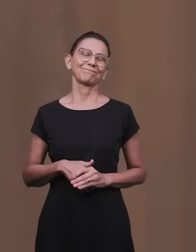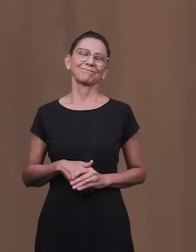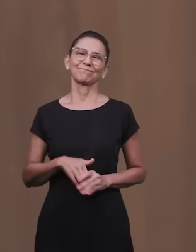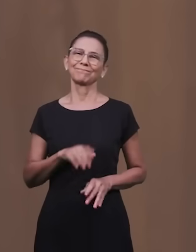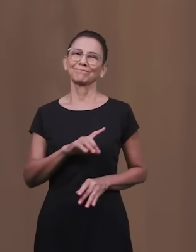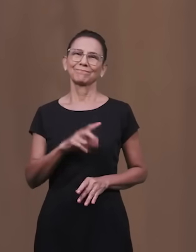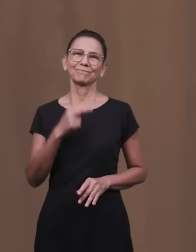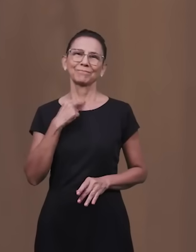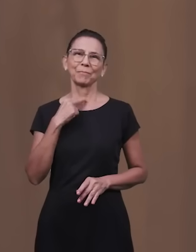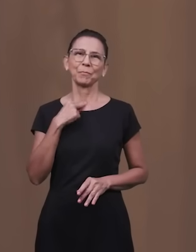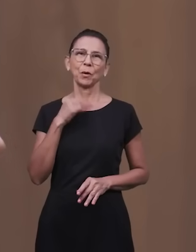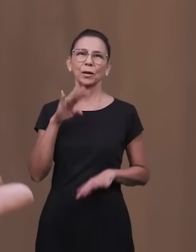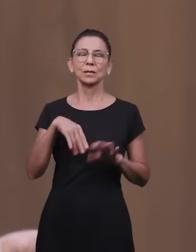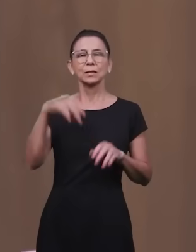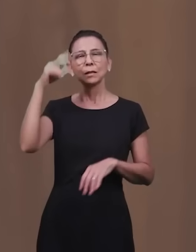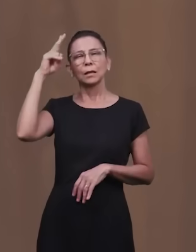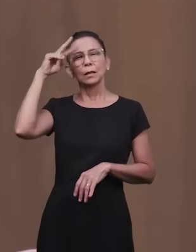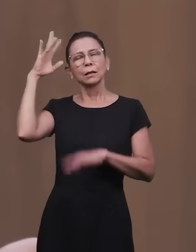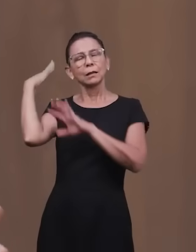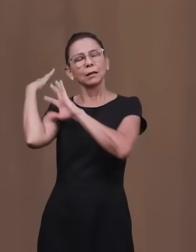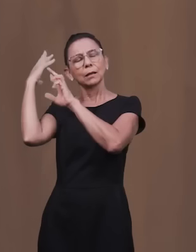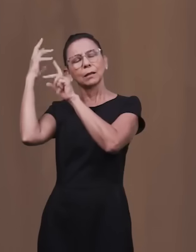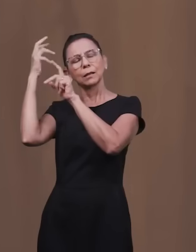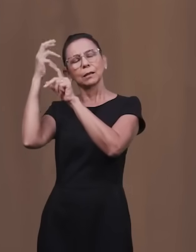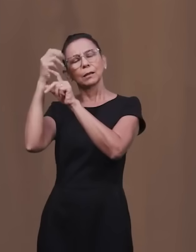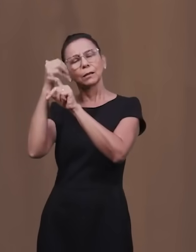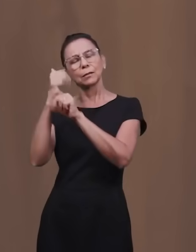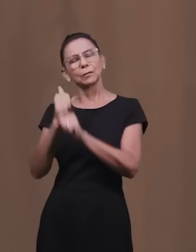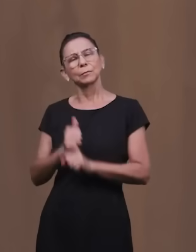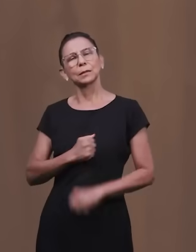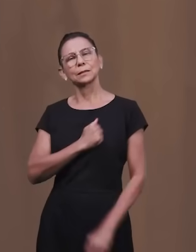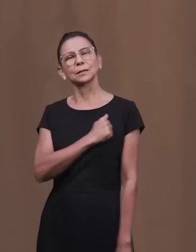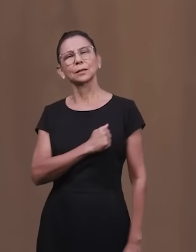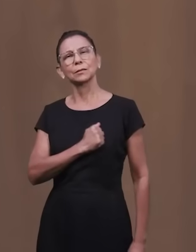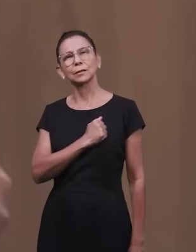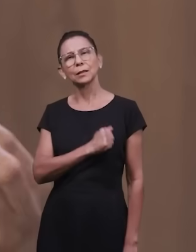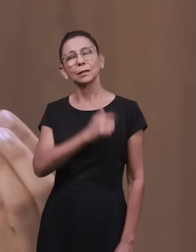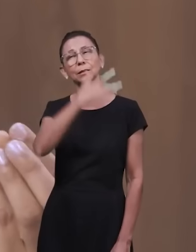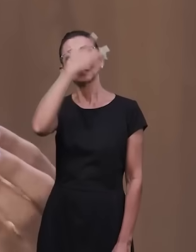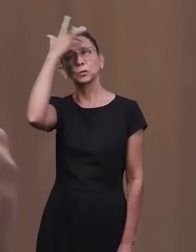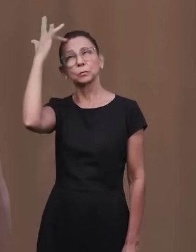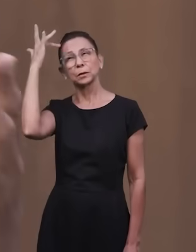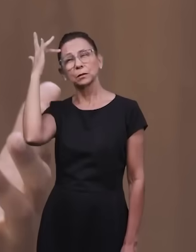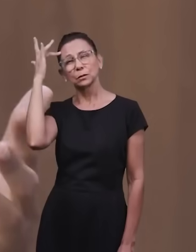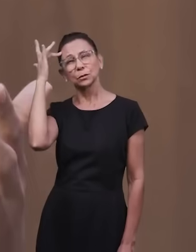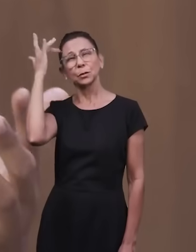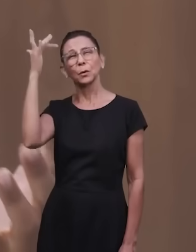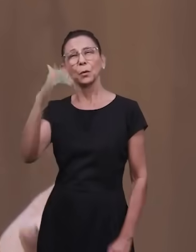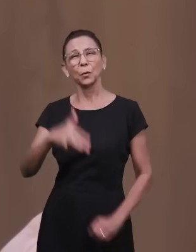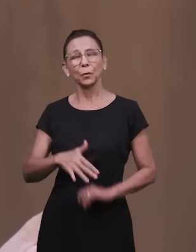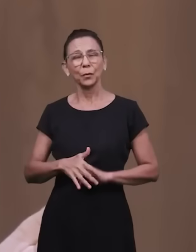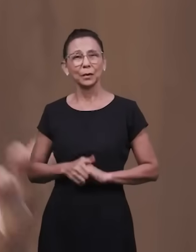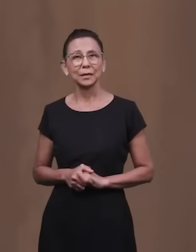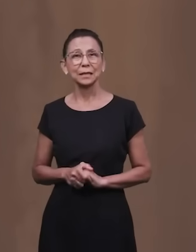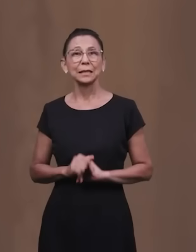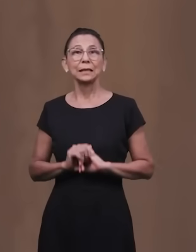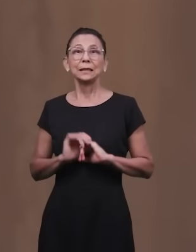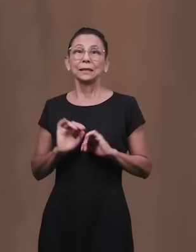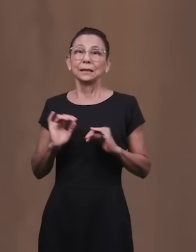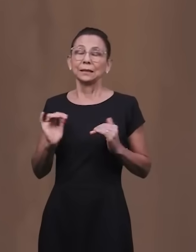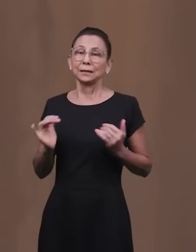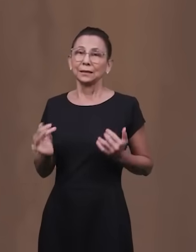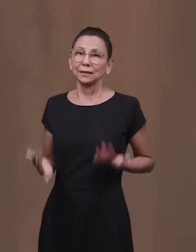desagradável ou cria uma possibilidade futura que vai te ameaçar. Essas situações cognitivas